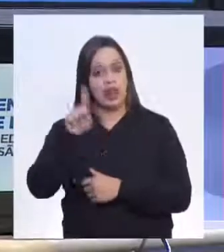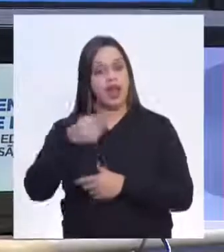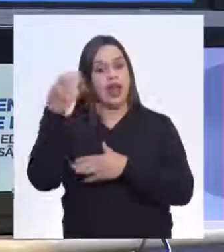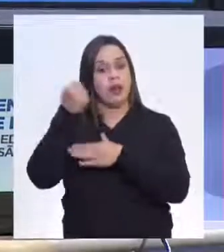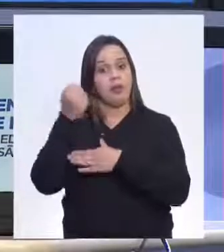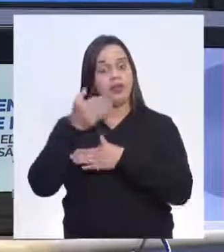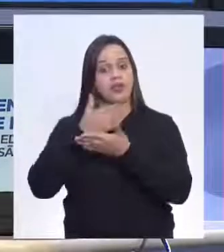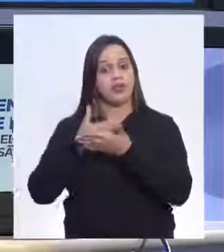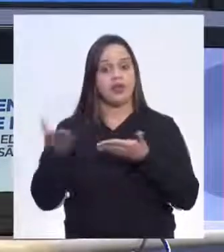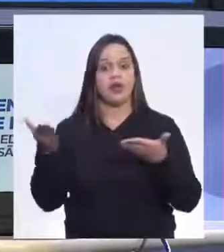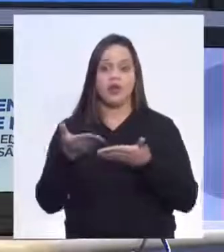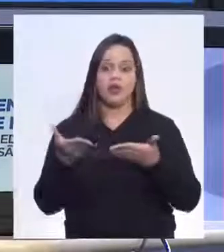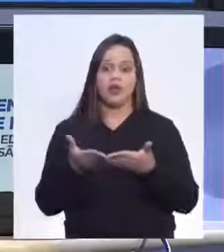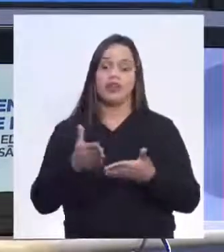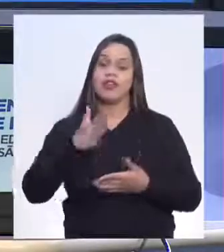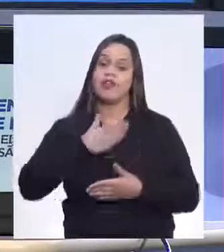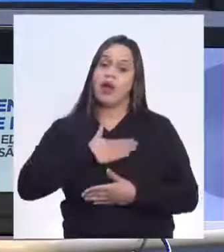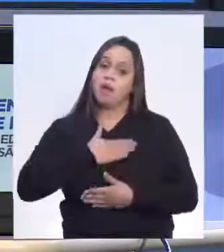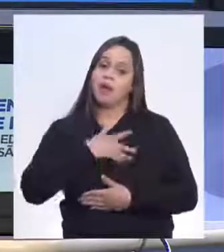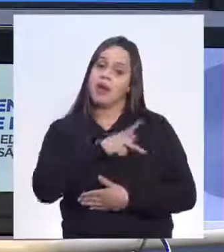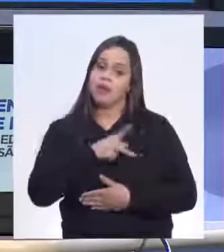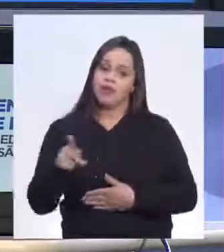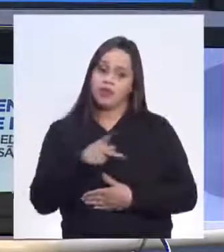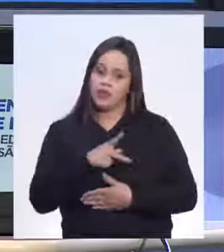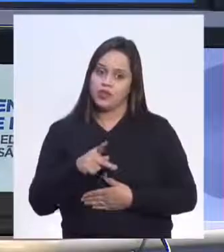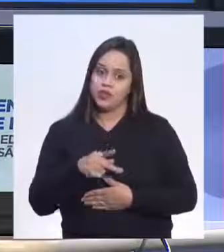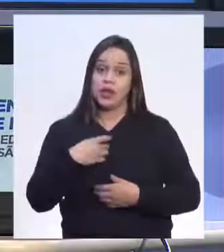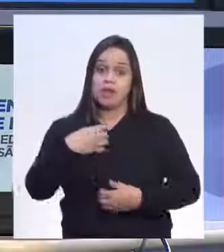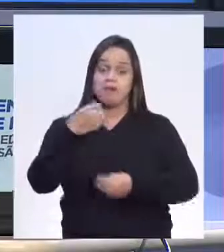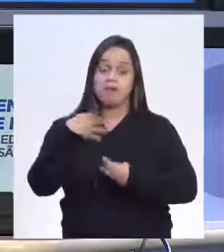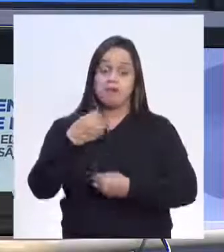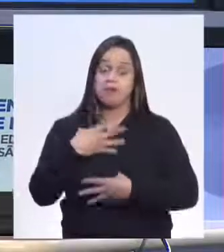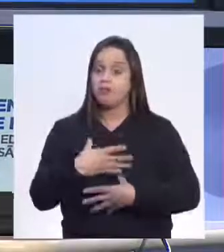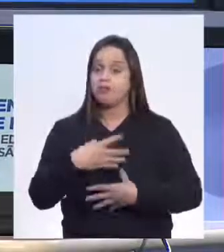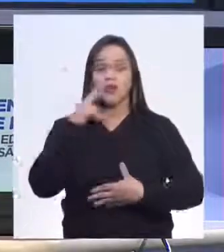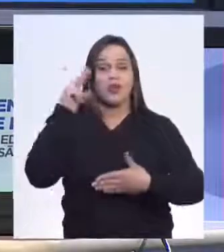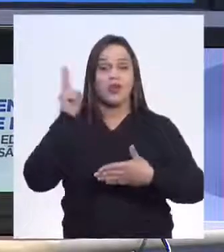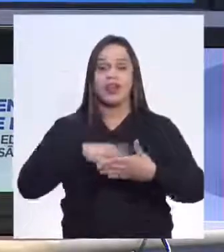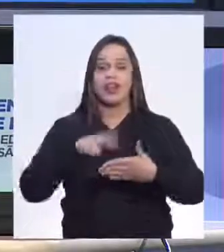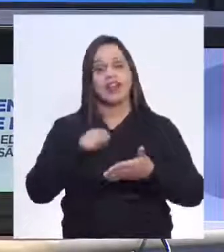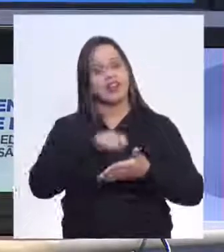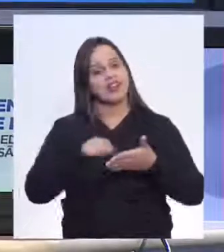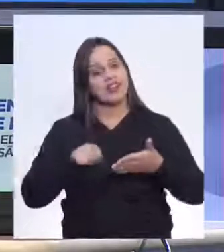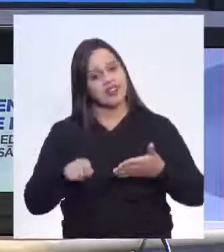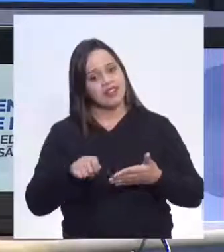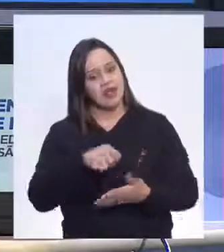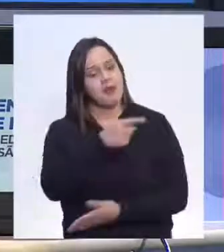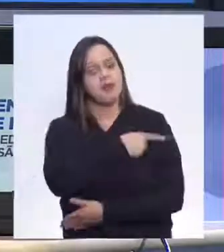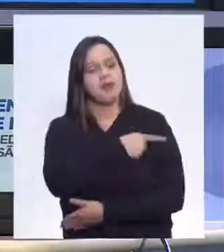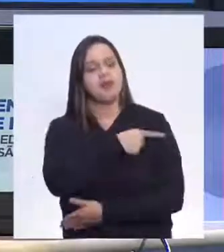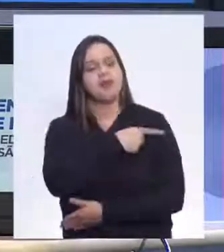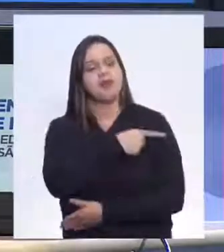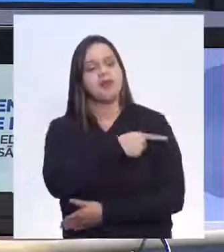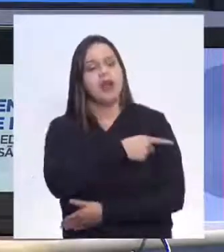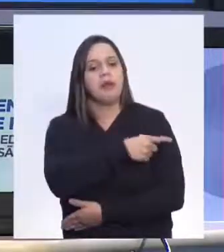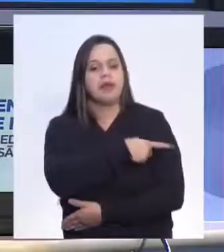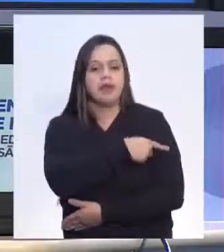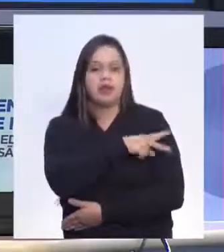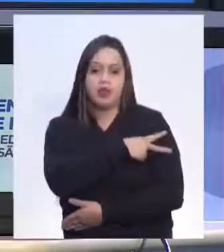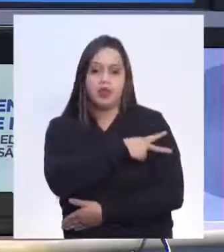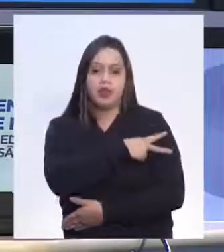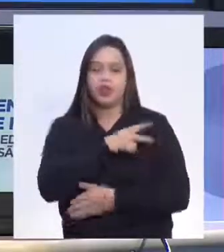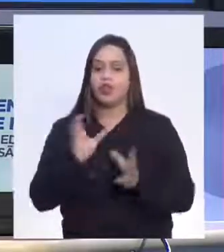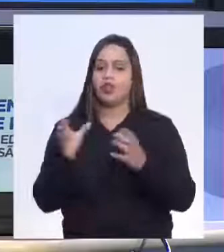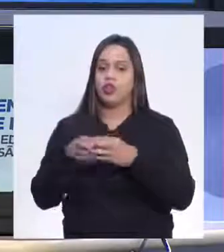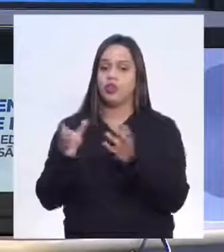aposentou. Ela foi a minha professora que me alfabetizou, me ensinou a ler e escrever na 1ª e na 2ª série. E o pessoal lá da Zona Leste